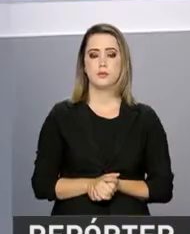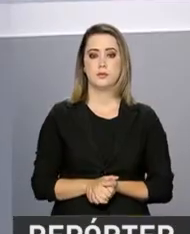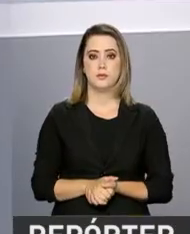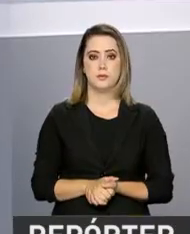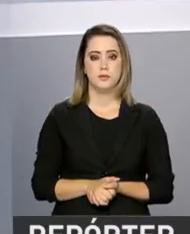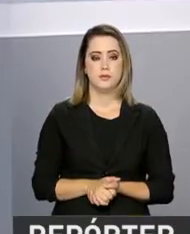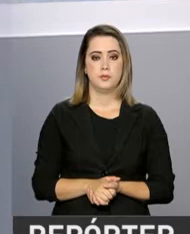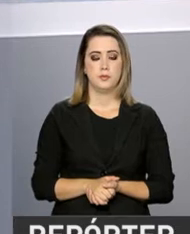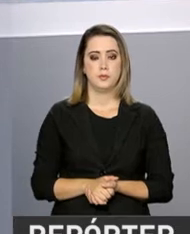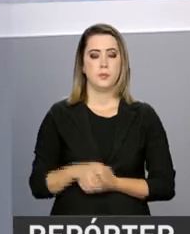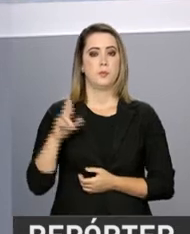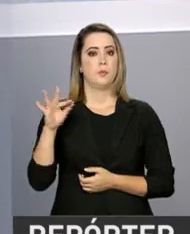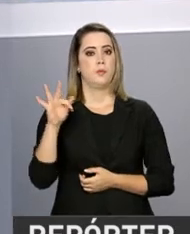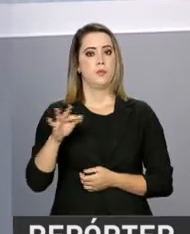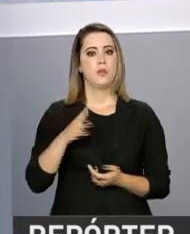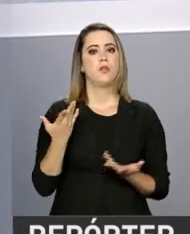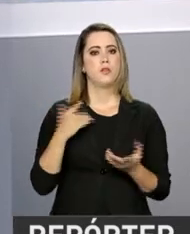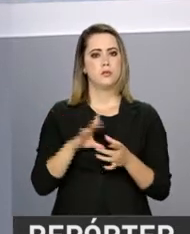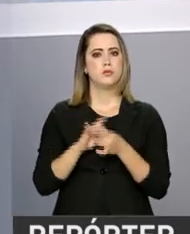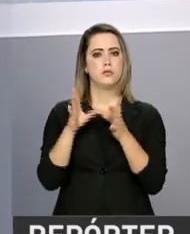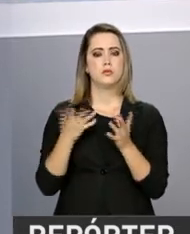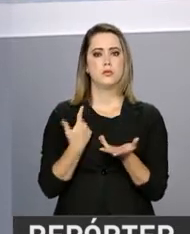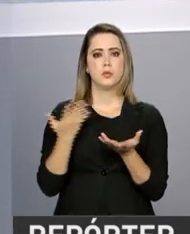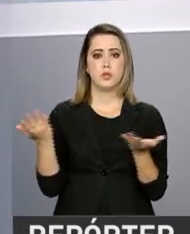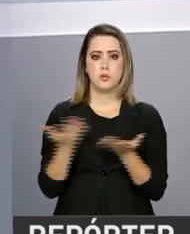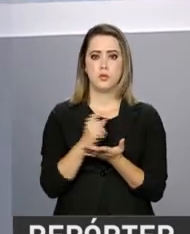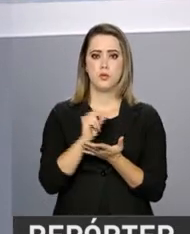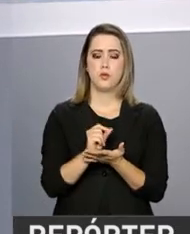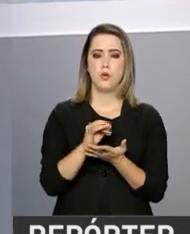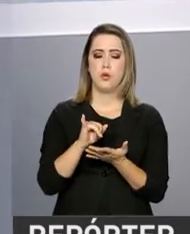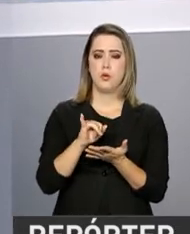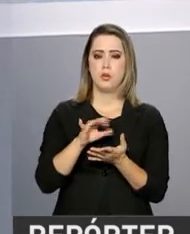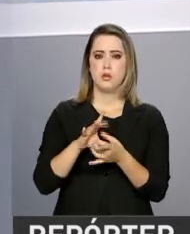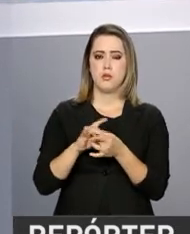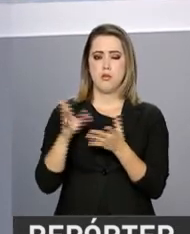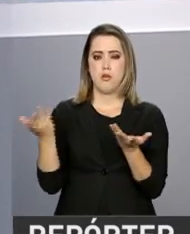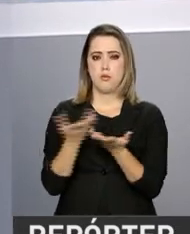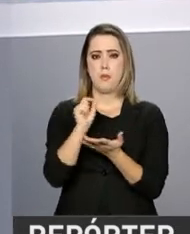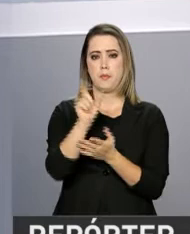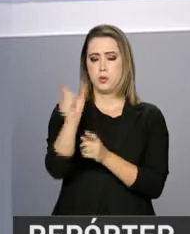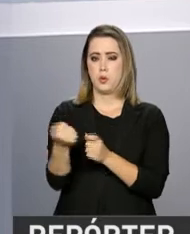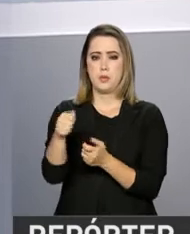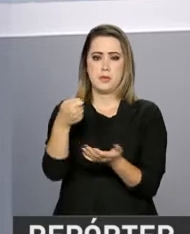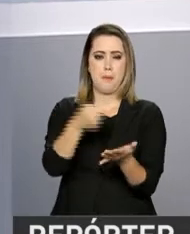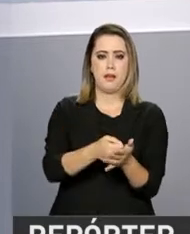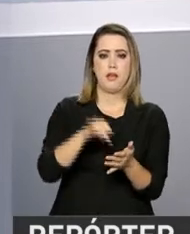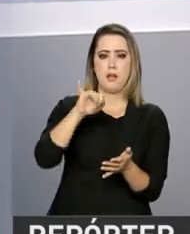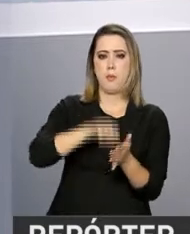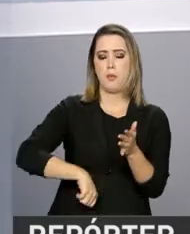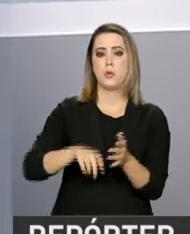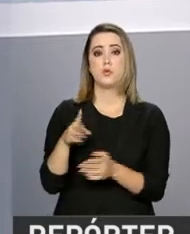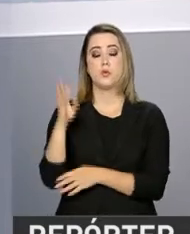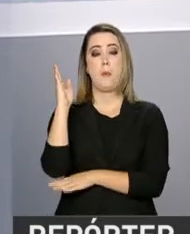a receita federal automatizou o processo que concede isenção de impostos para taxistas como o ipi